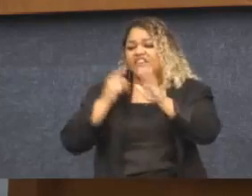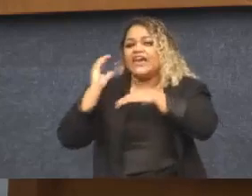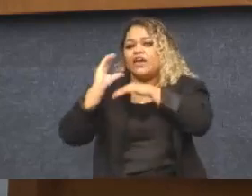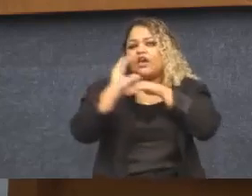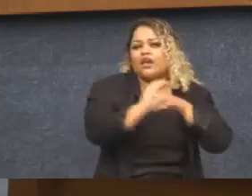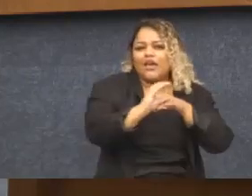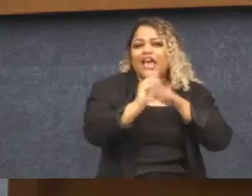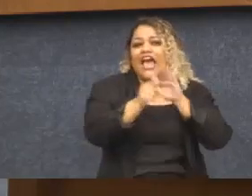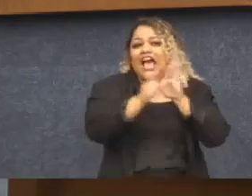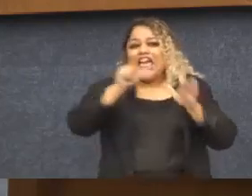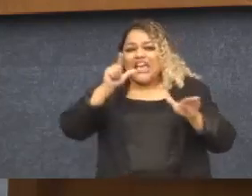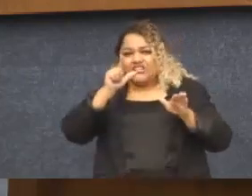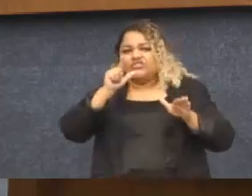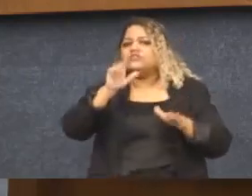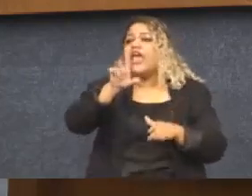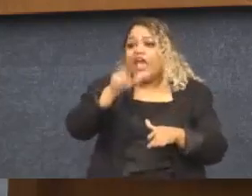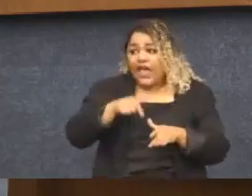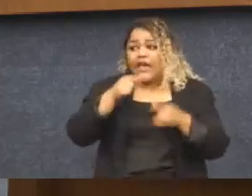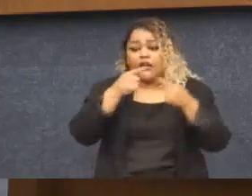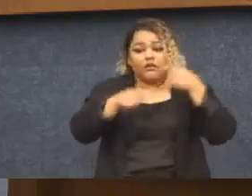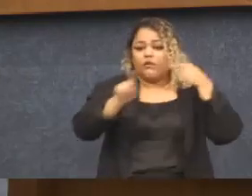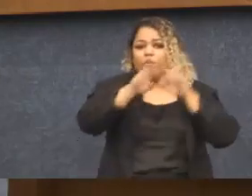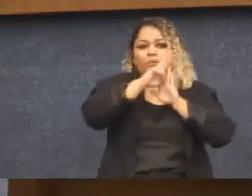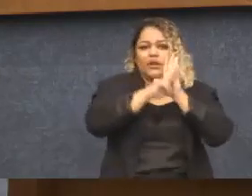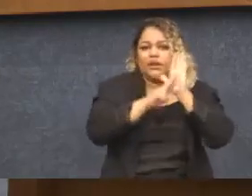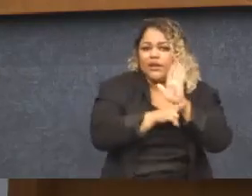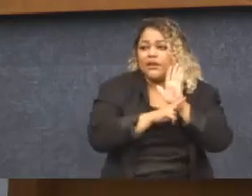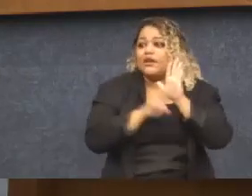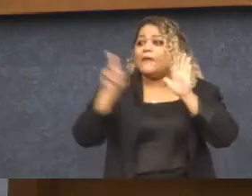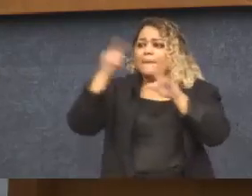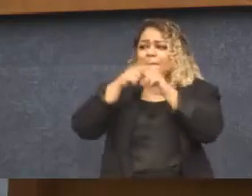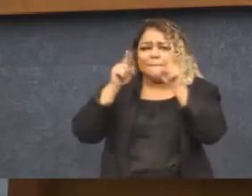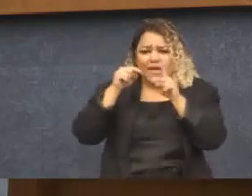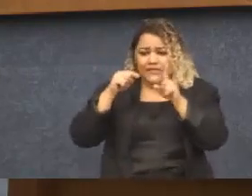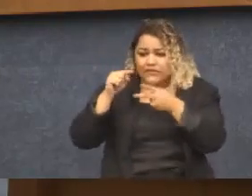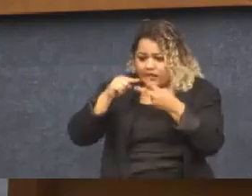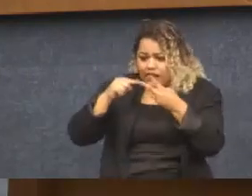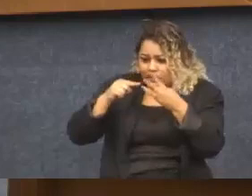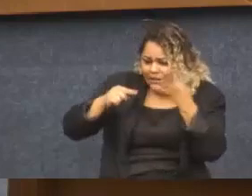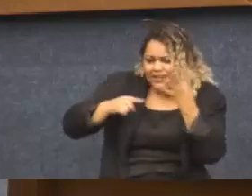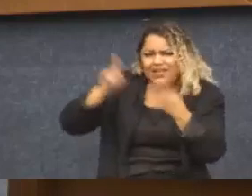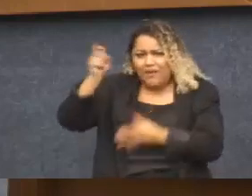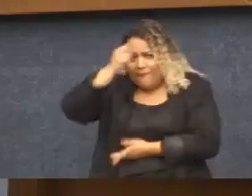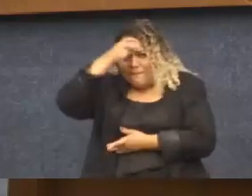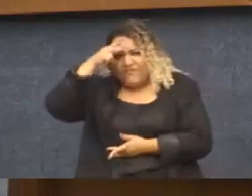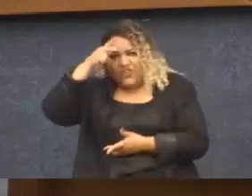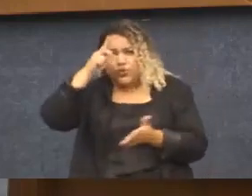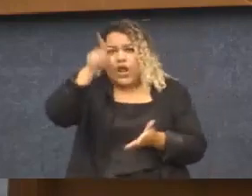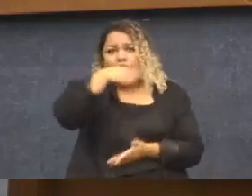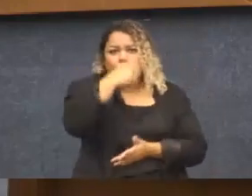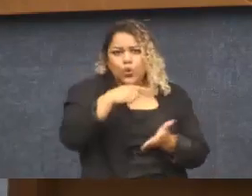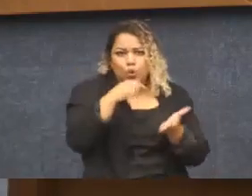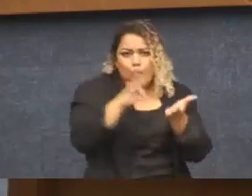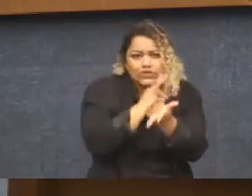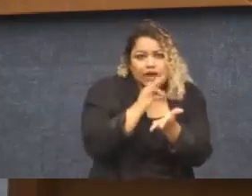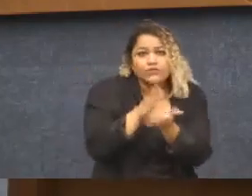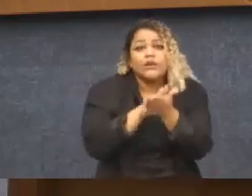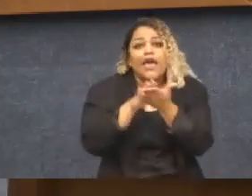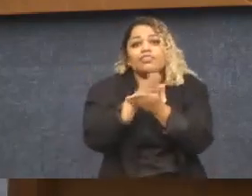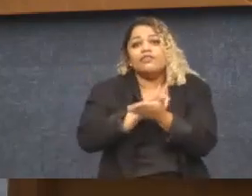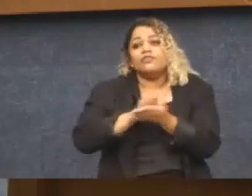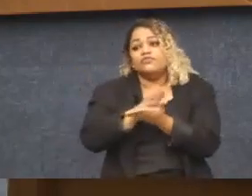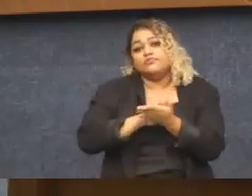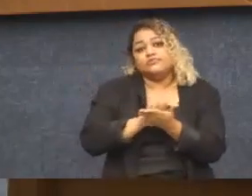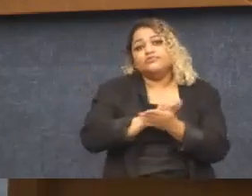irregular. Só que isso tudo não foi suficiente para a prefeitura ir lá e anular o contrato. Aí agora temos